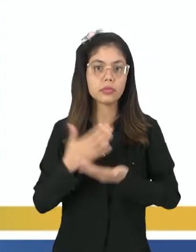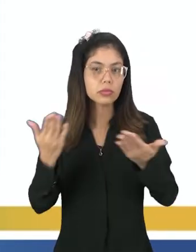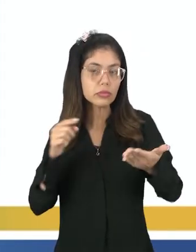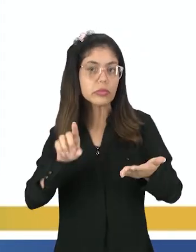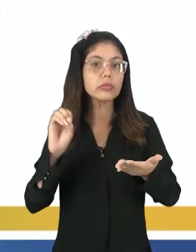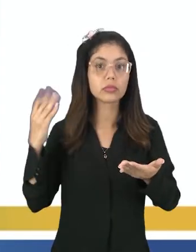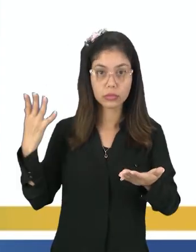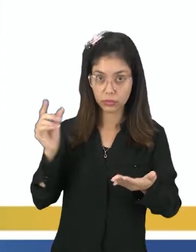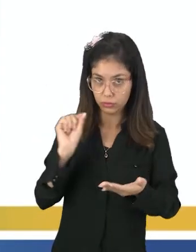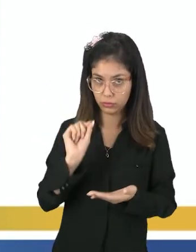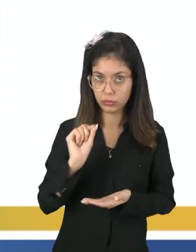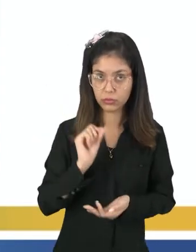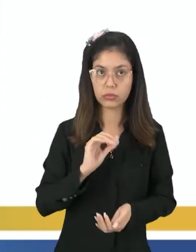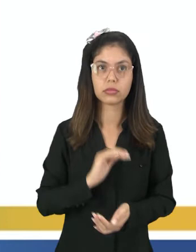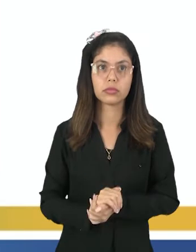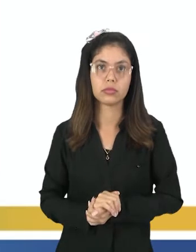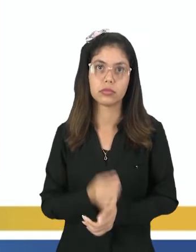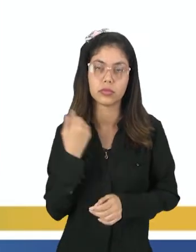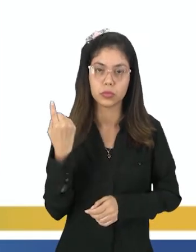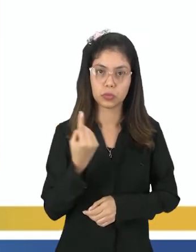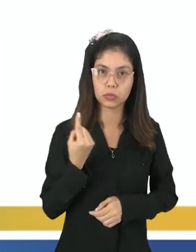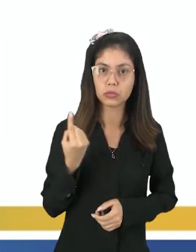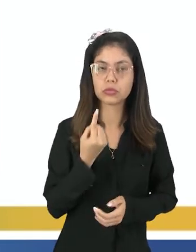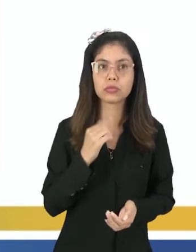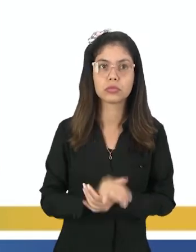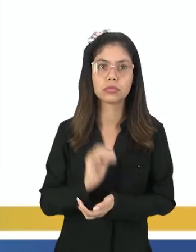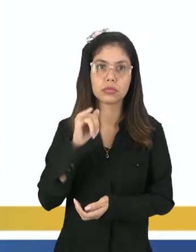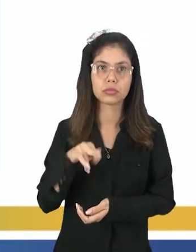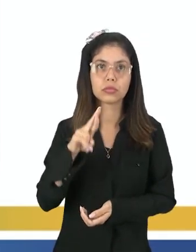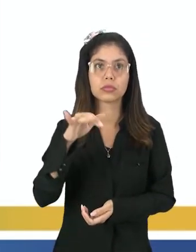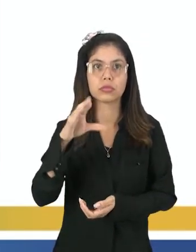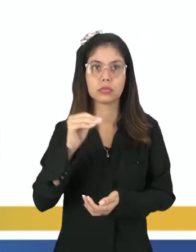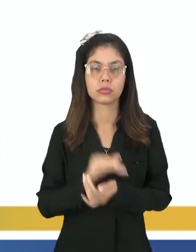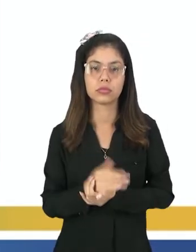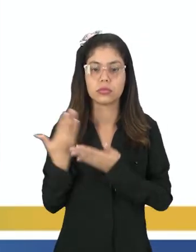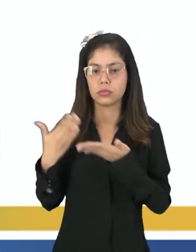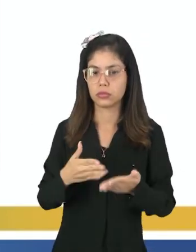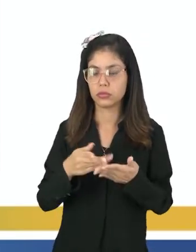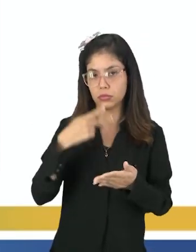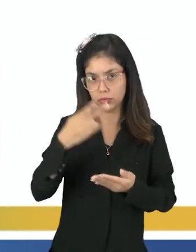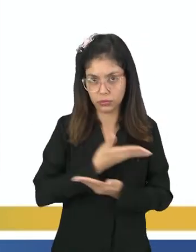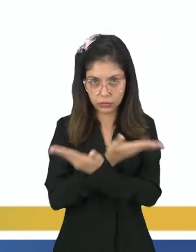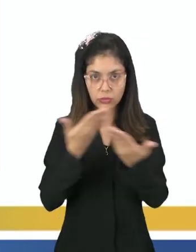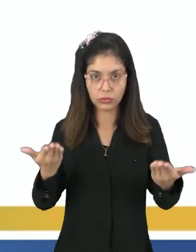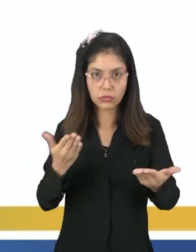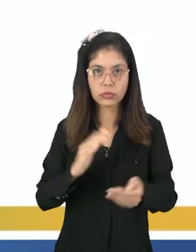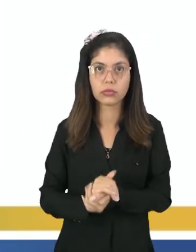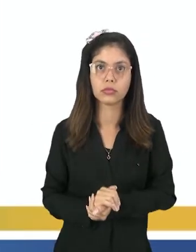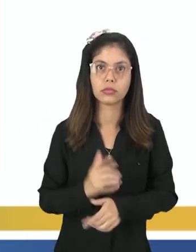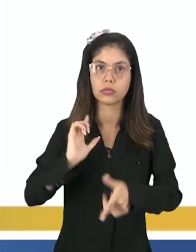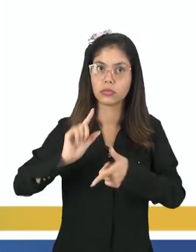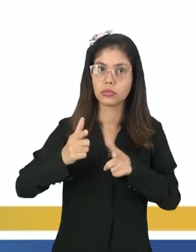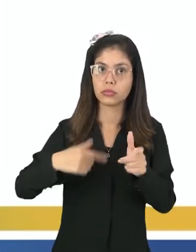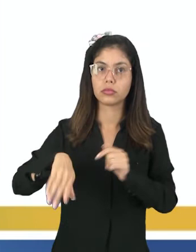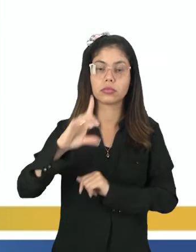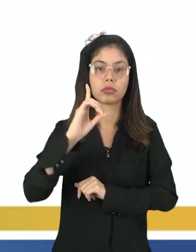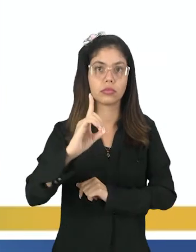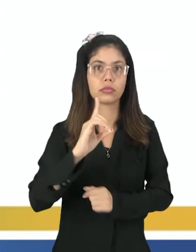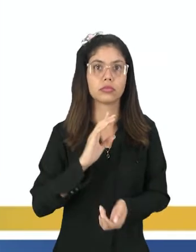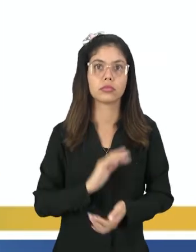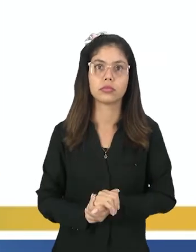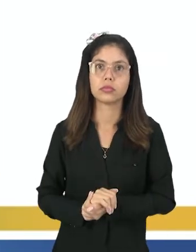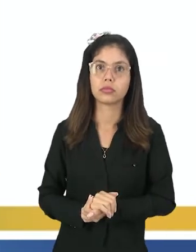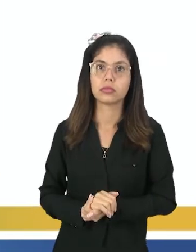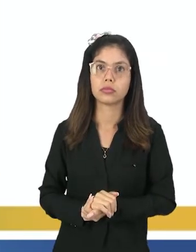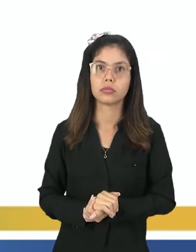Nesse caso, gente, as únicas substâncias inorgânicas que eu até cheguei a citar para vocês vai ser aí letra D, água